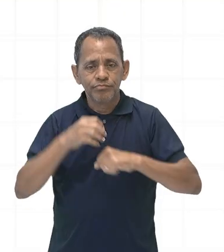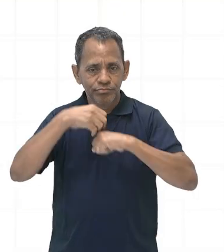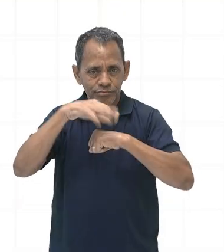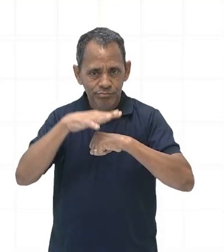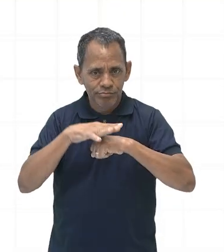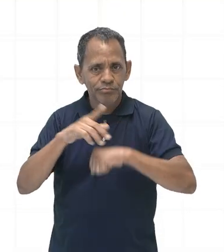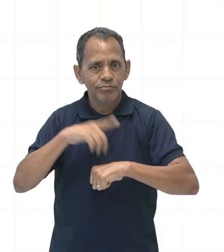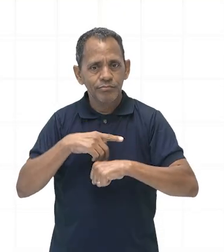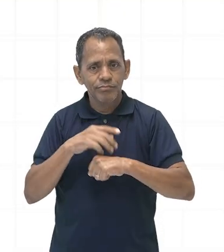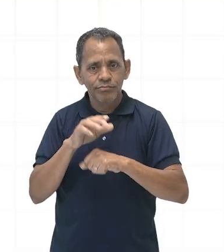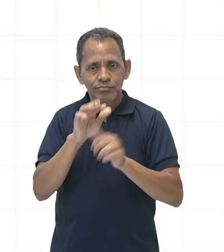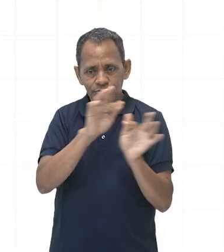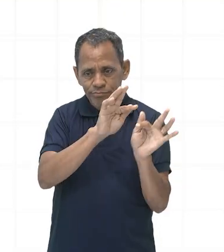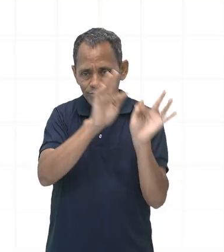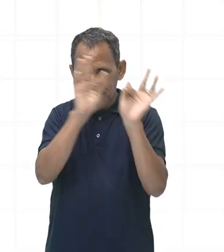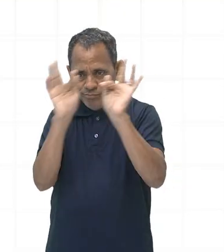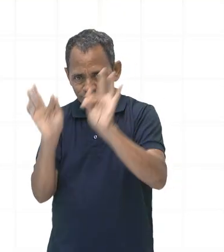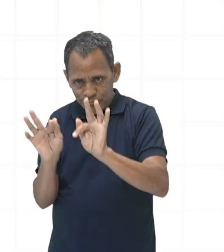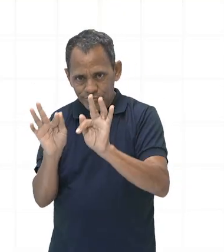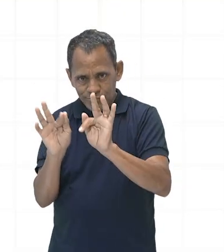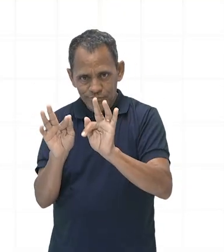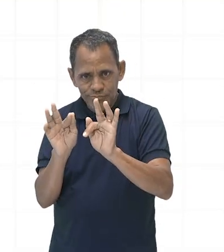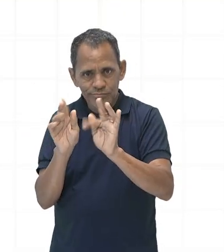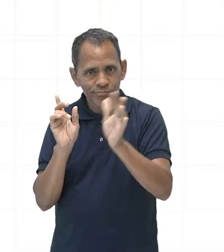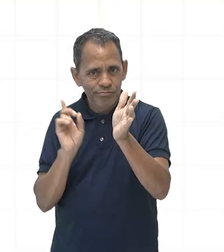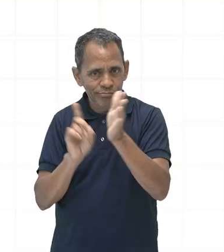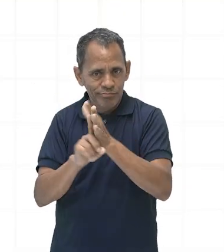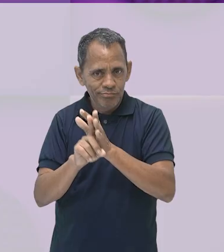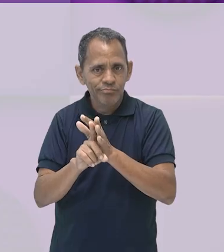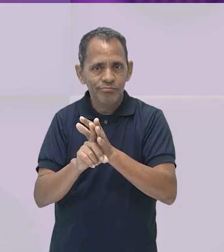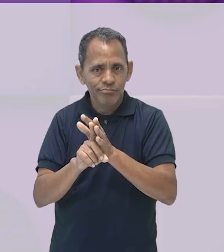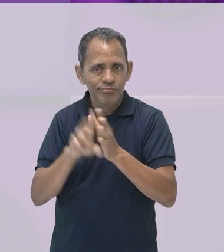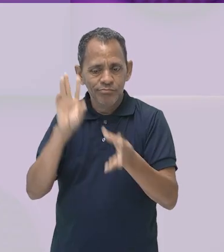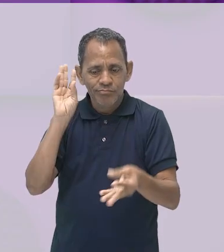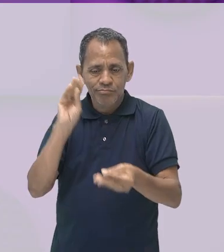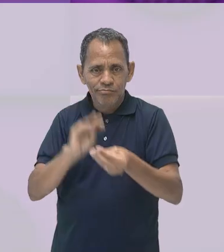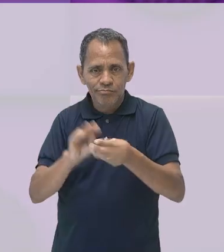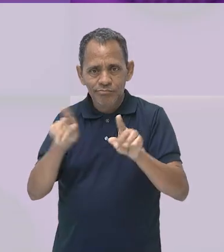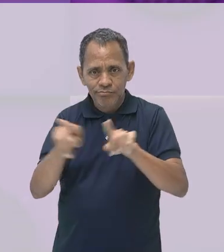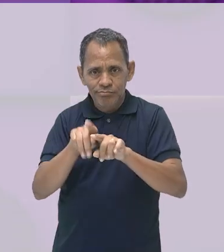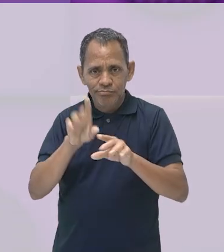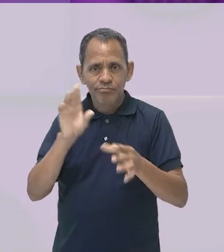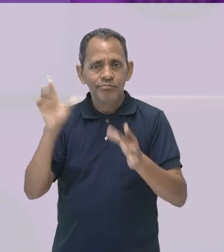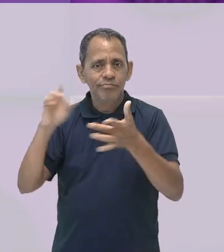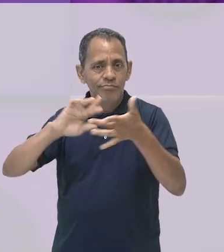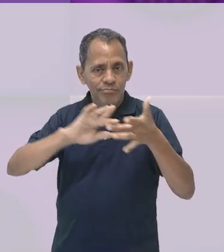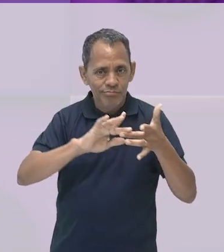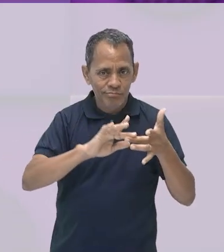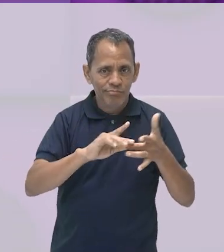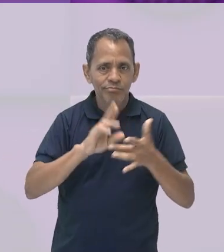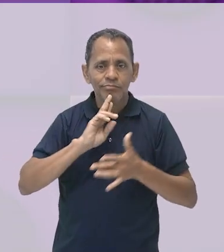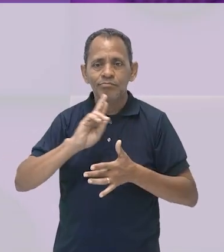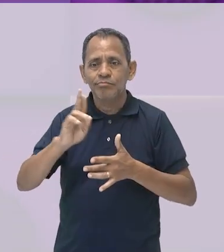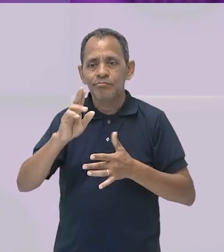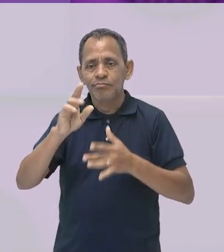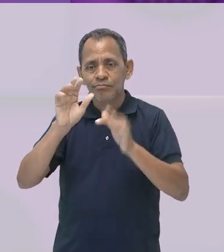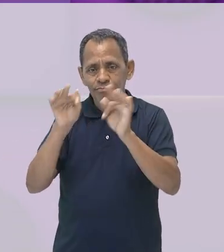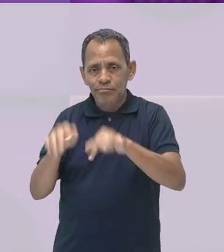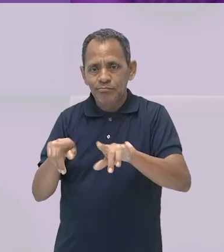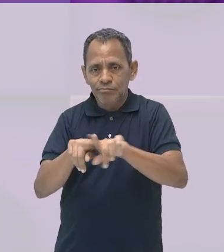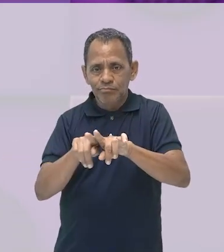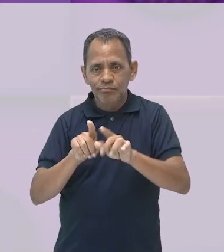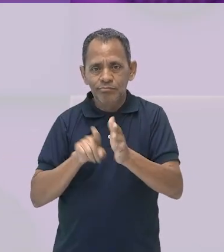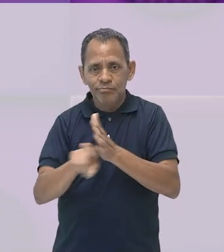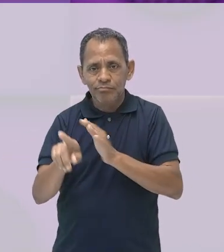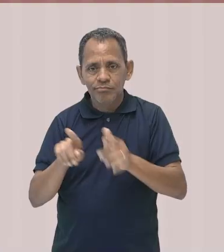Preparei mais um VT de uma questão contextualizada. Eu quero que a gente observe bem o vídeo e responda a pergunta